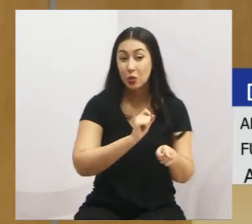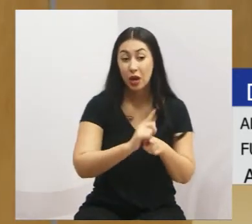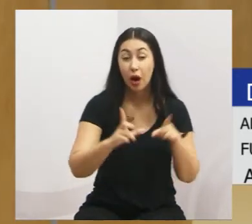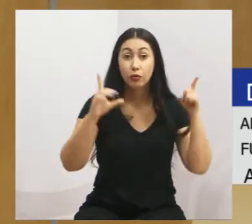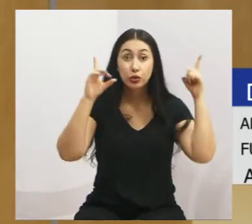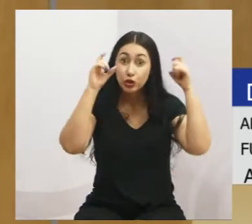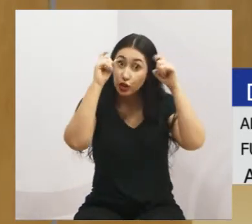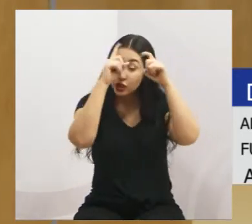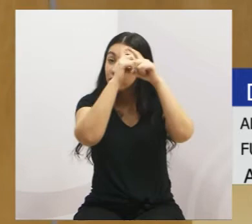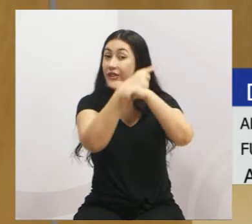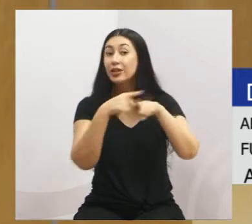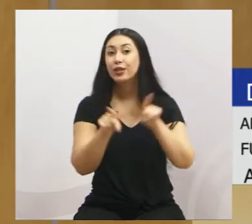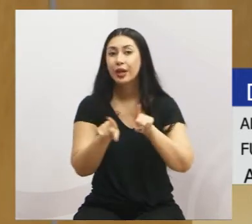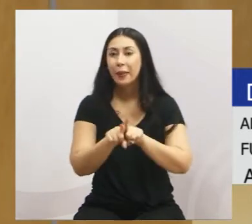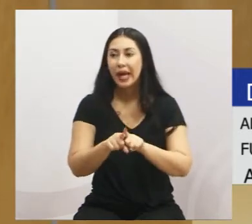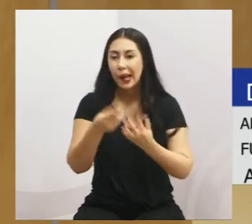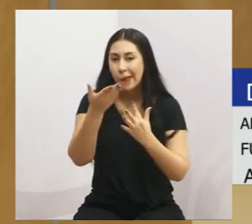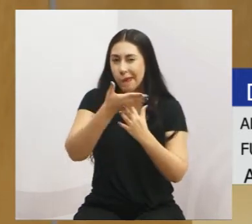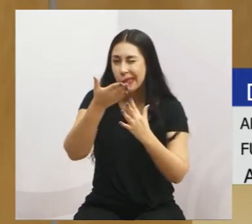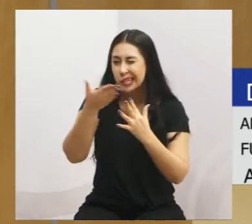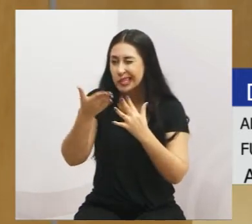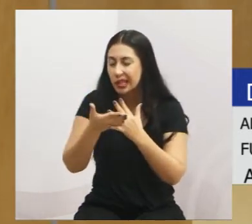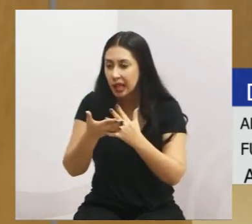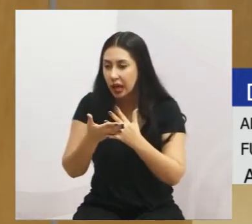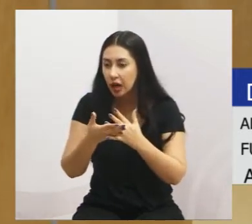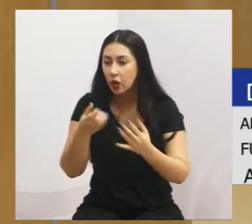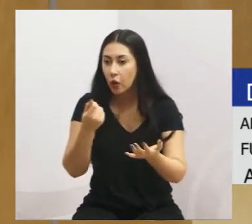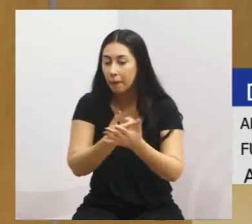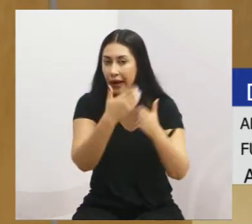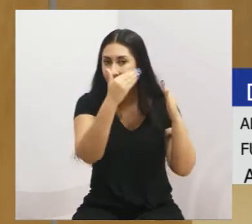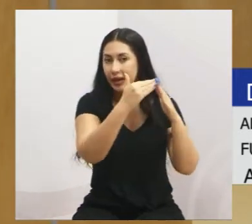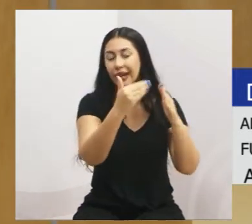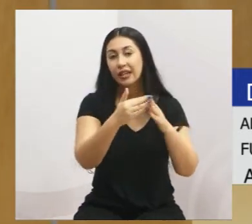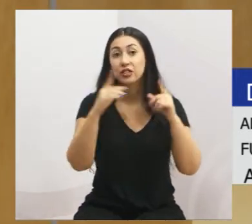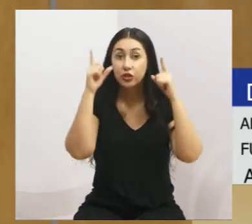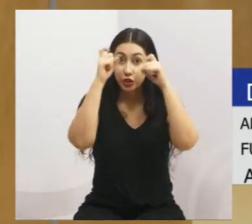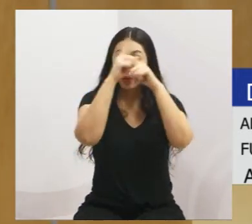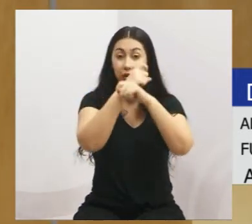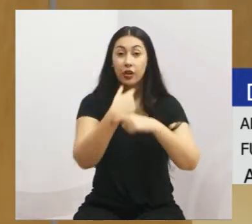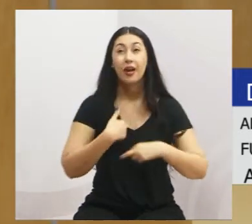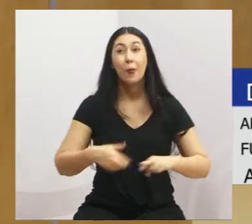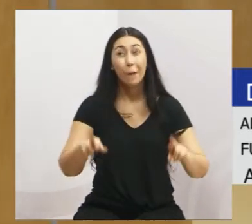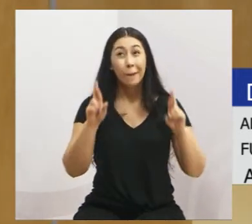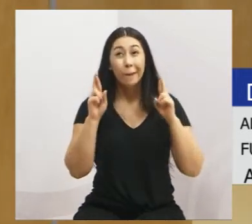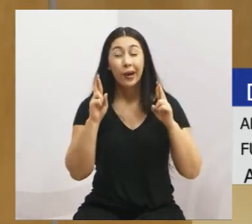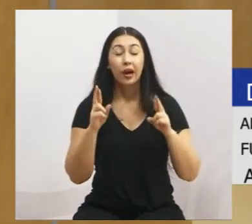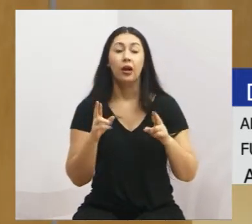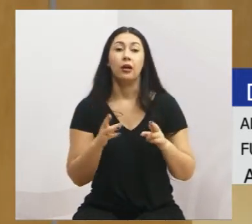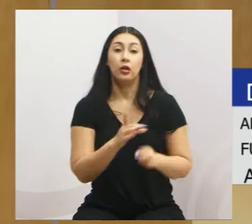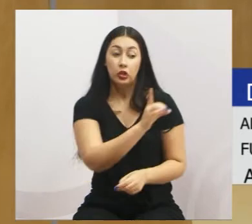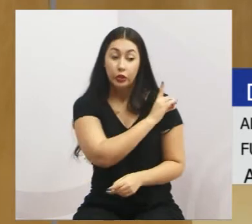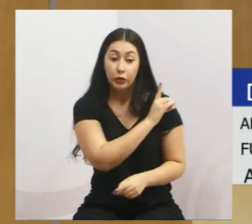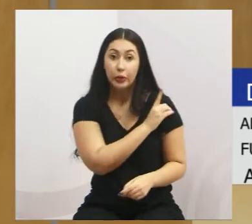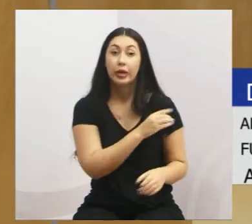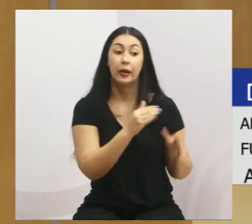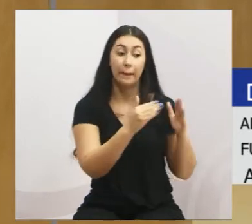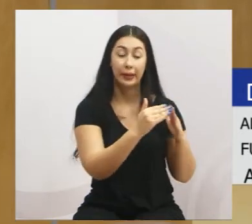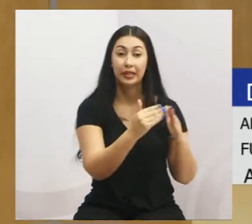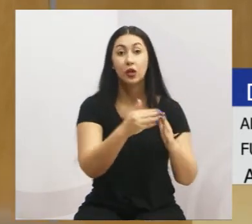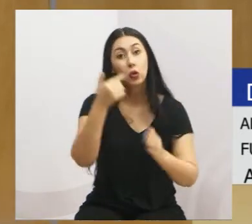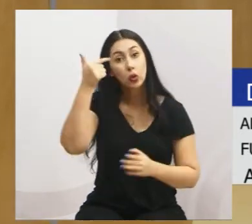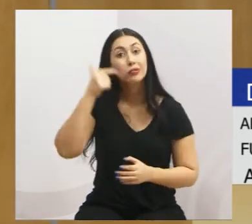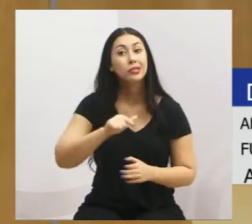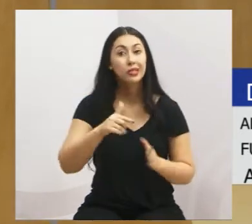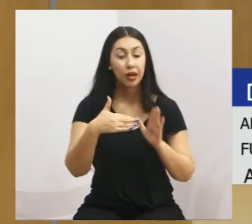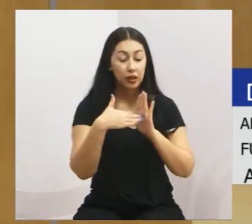acessar financiamento para moradia. Então, eu espero que essa diretoria de habitação consiga articular projetos no sentido